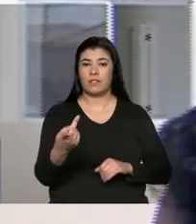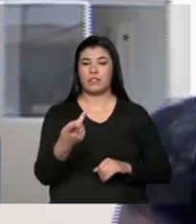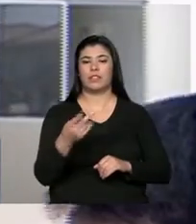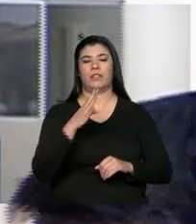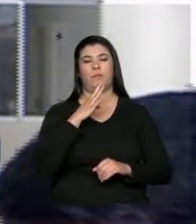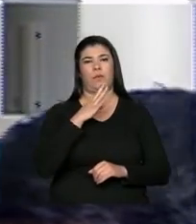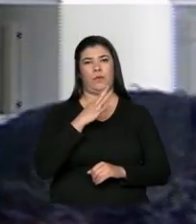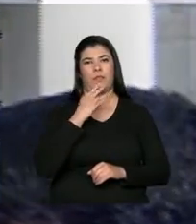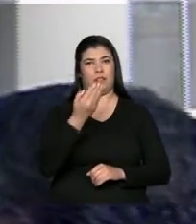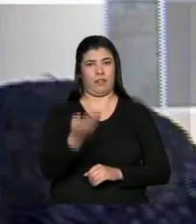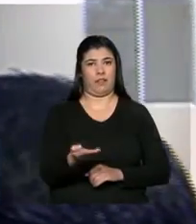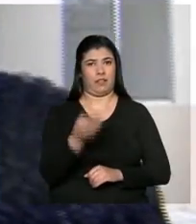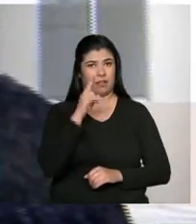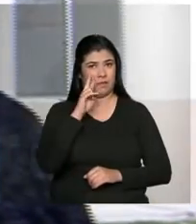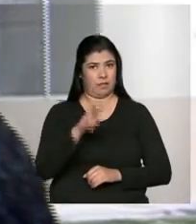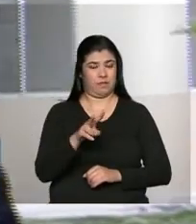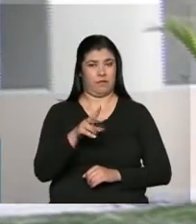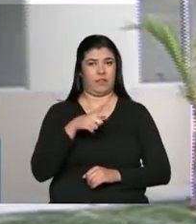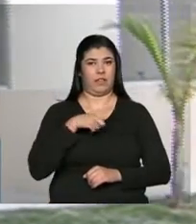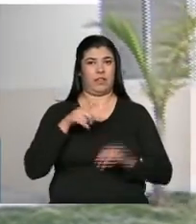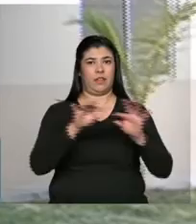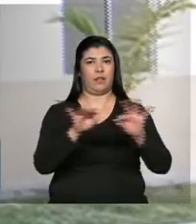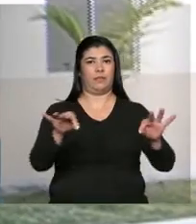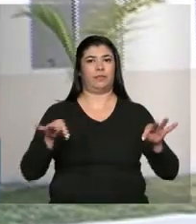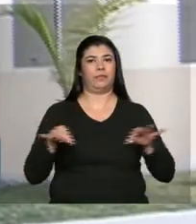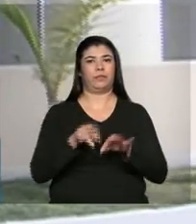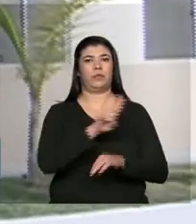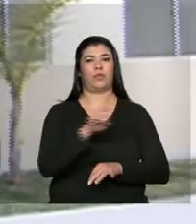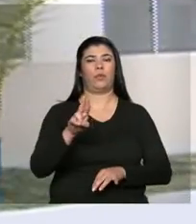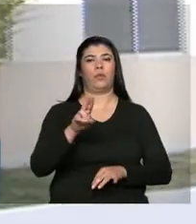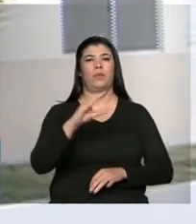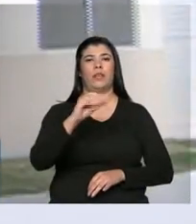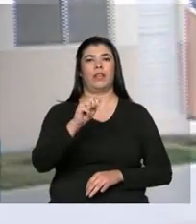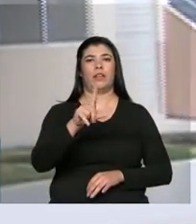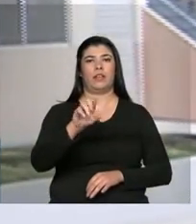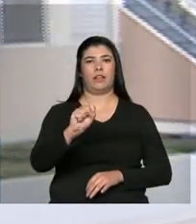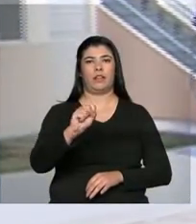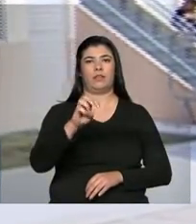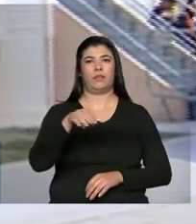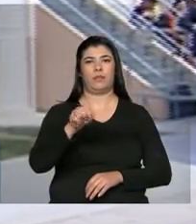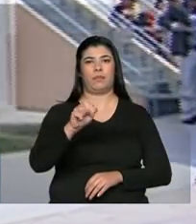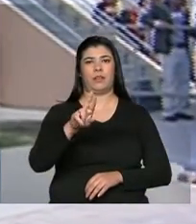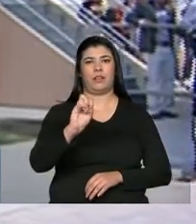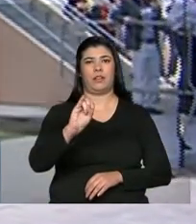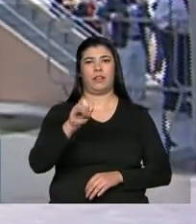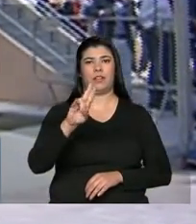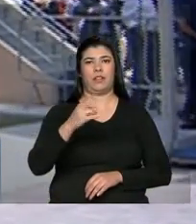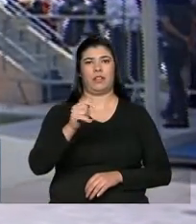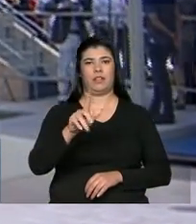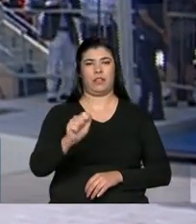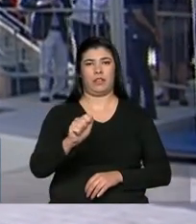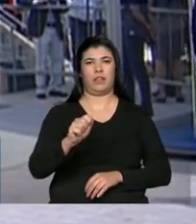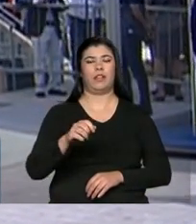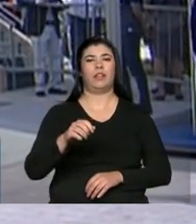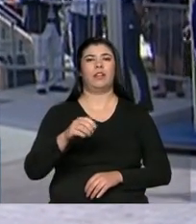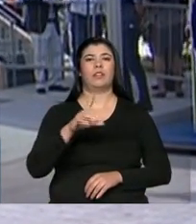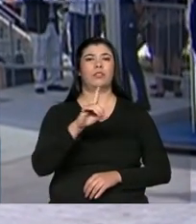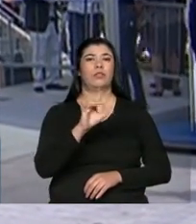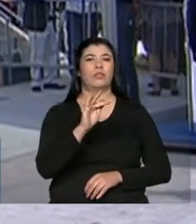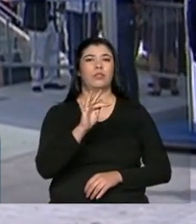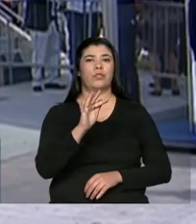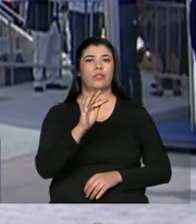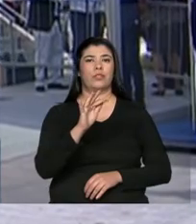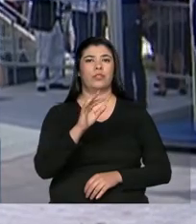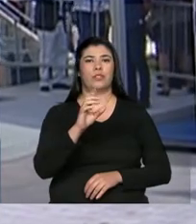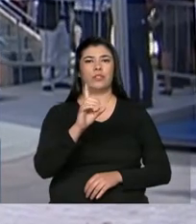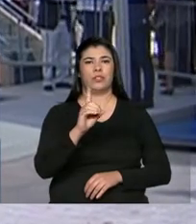essa unidade fica no residencial carlos marighella no município de itaipuaçu em maricá município ao distrito de